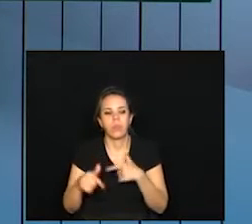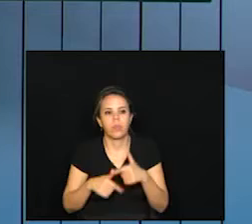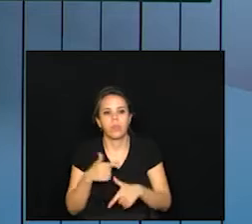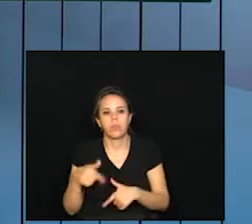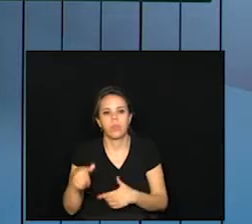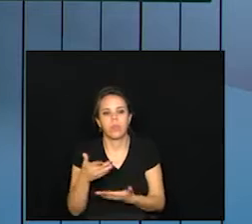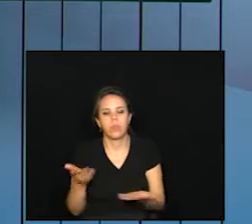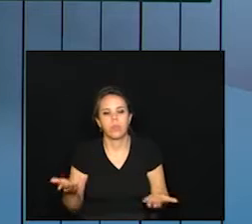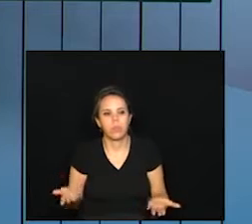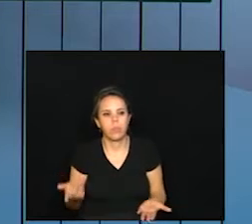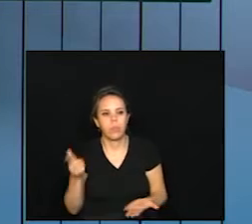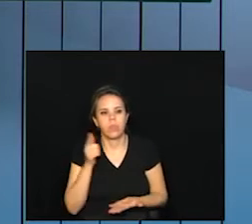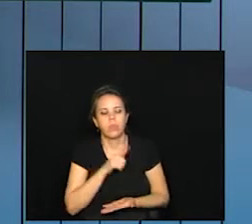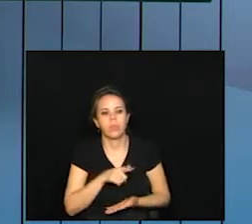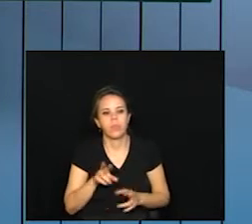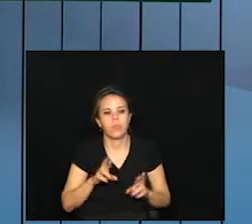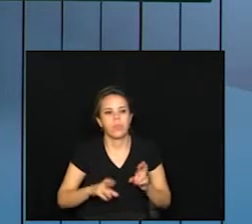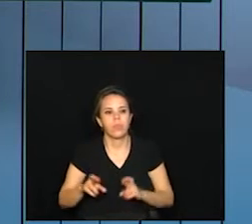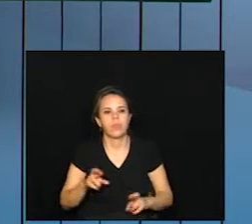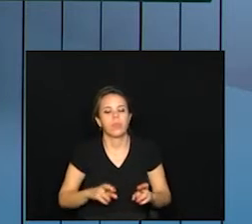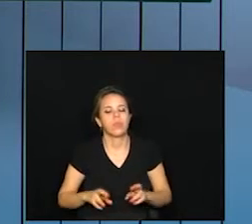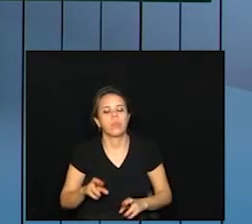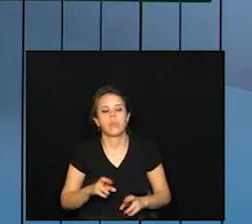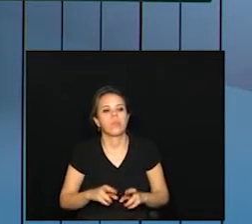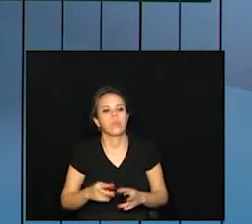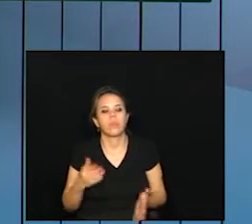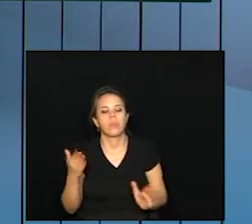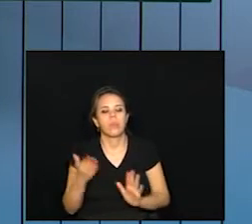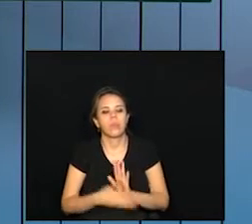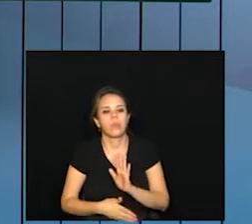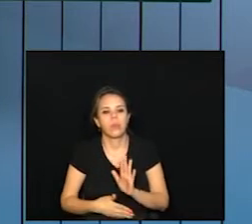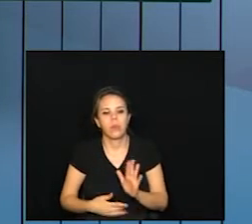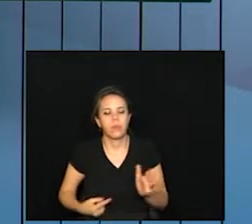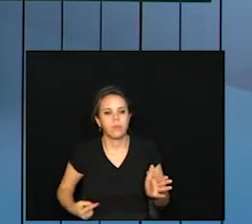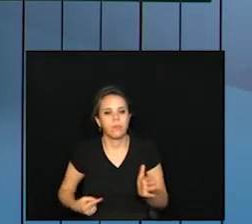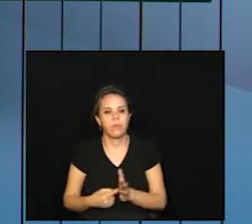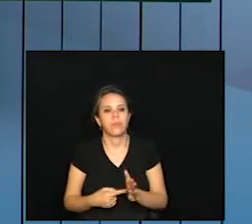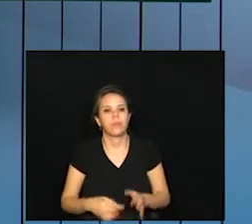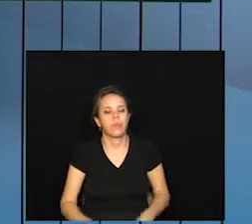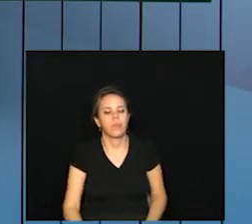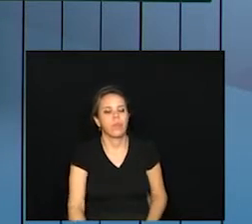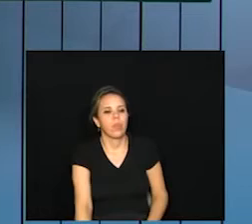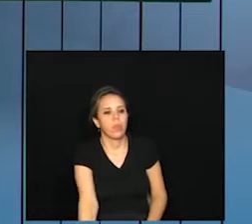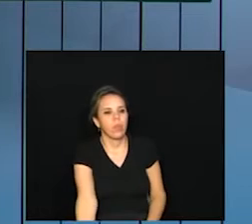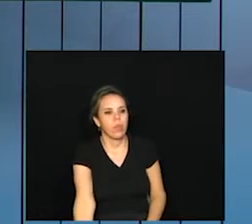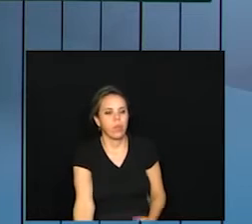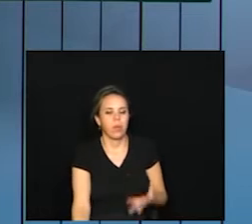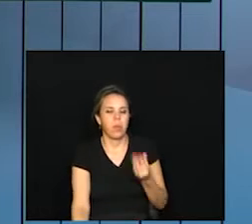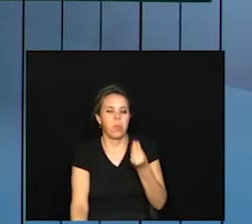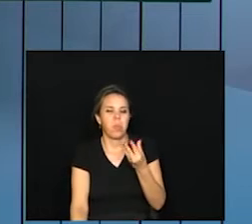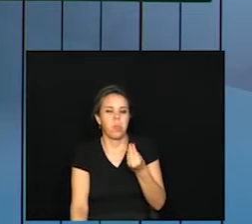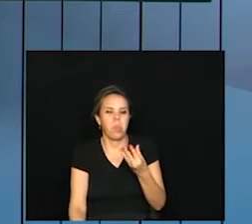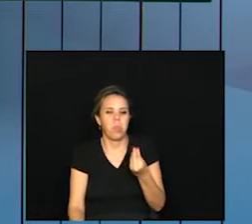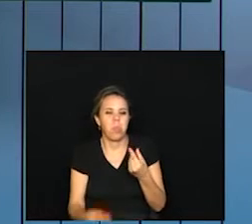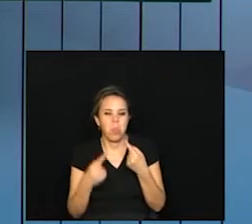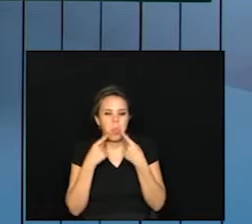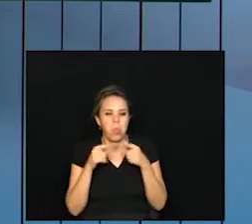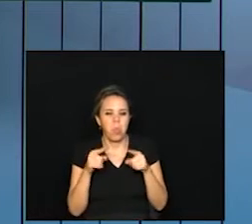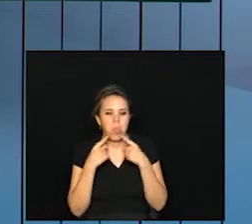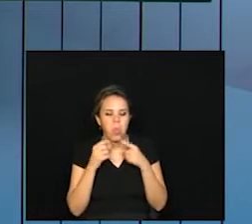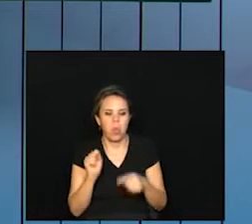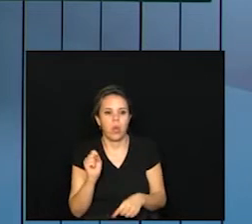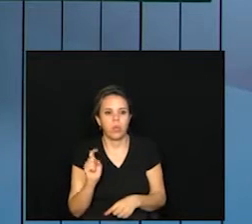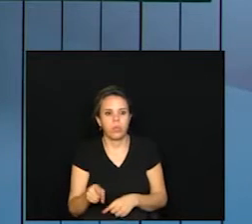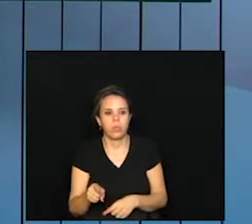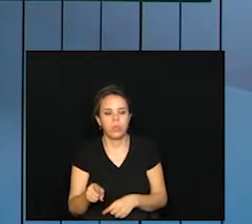de vocês para conseguir verificar e comprovar essa denúncia? Porque são muitas reclamações, né? São mais de 8